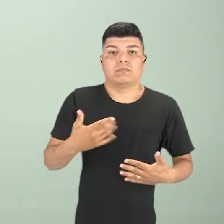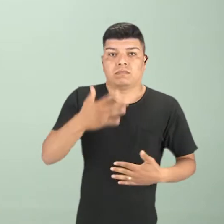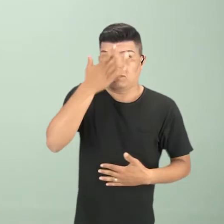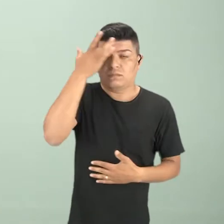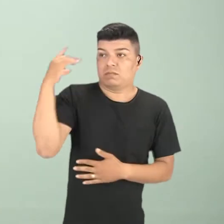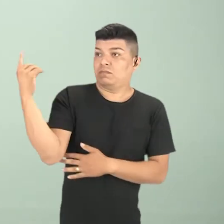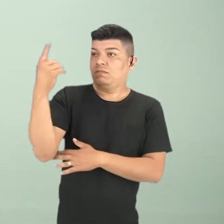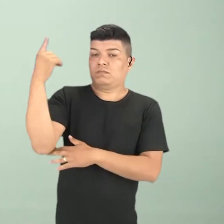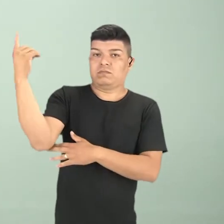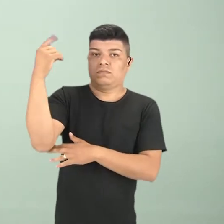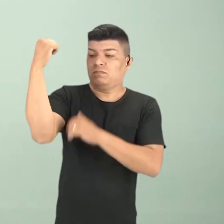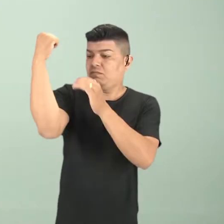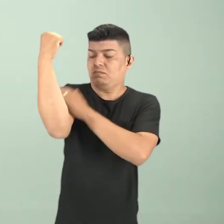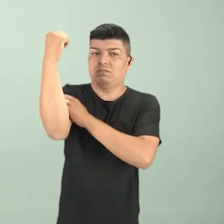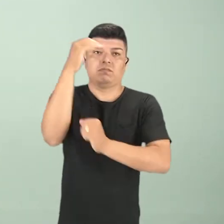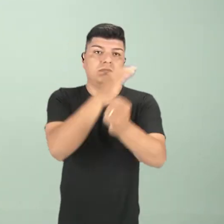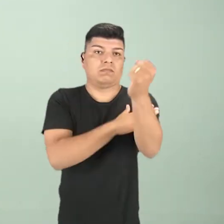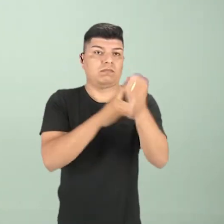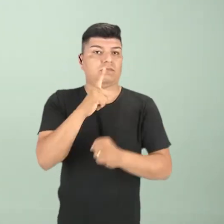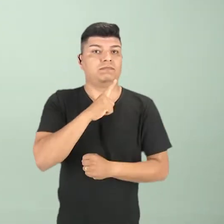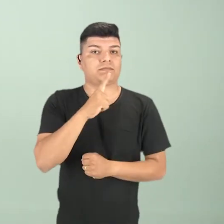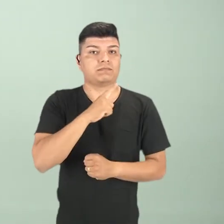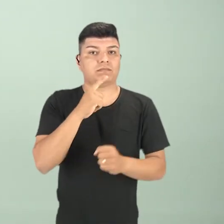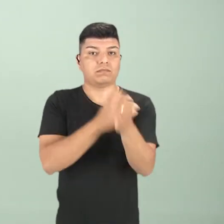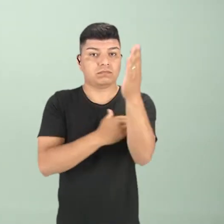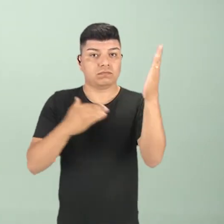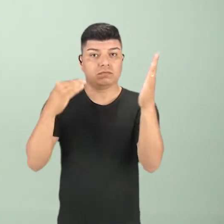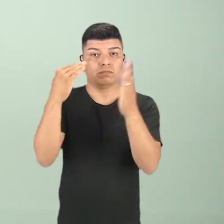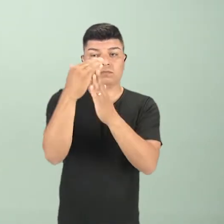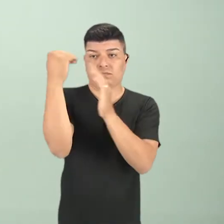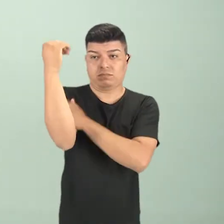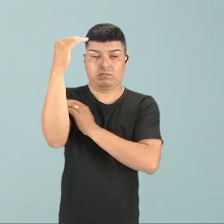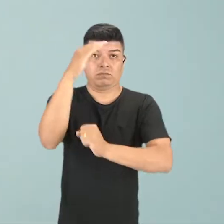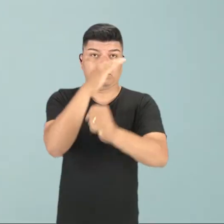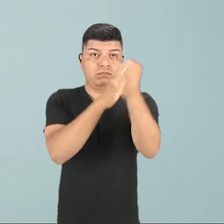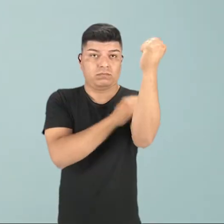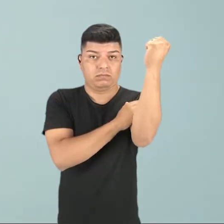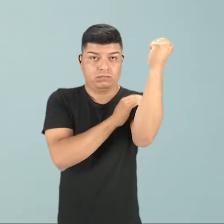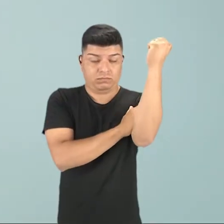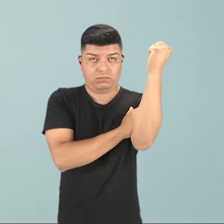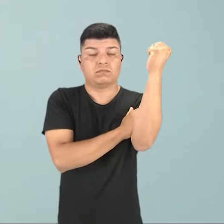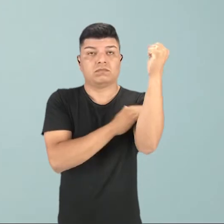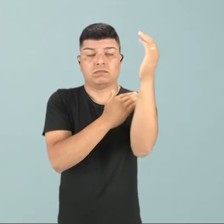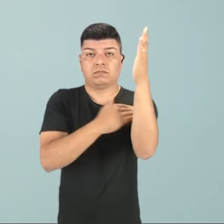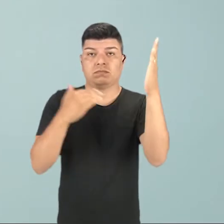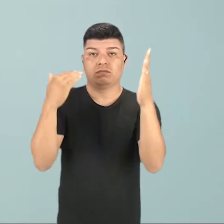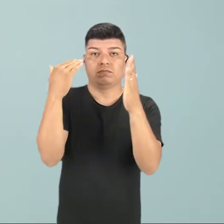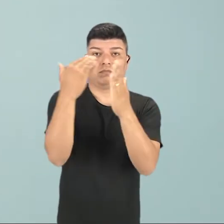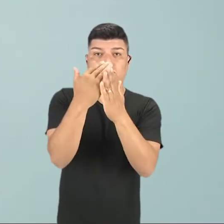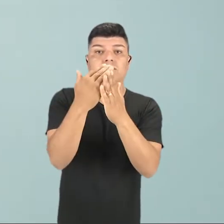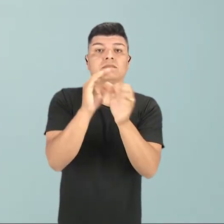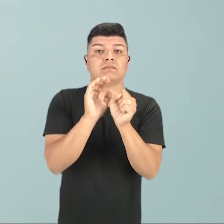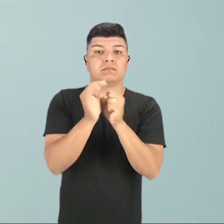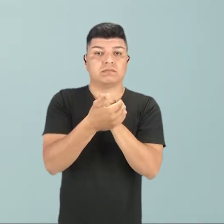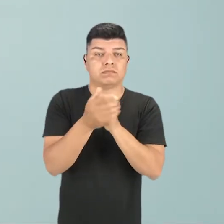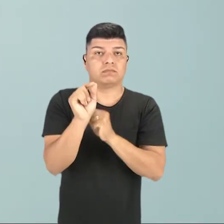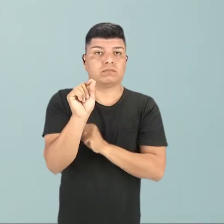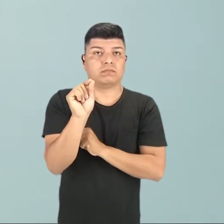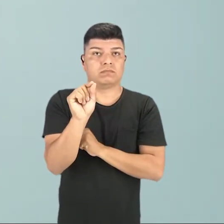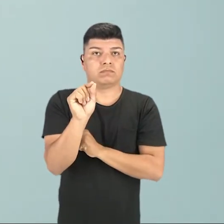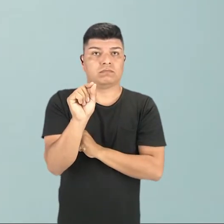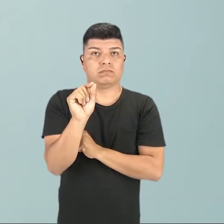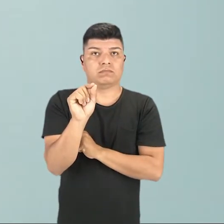a massa muscular que ele tem? Então, quanto maior a massa muscular, maior vai ser a reserva dele de